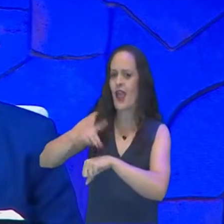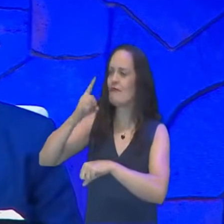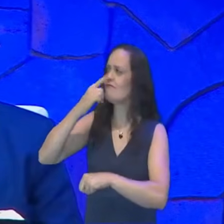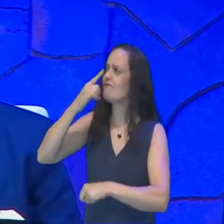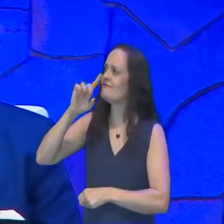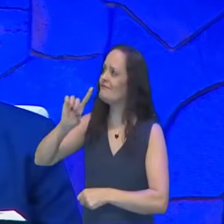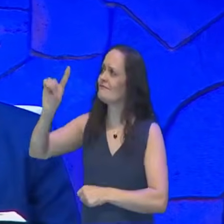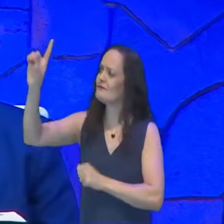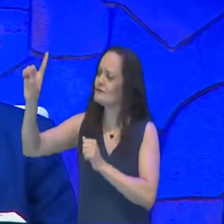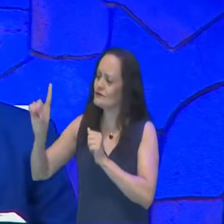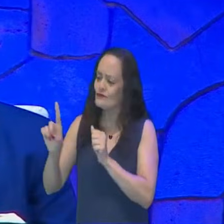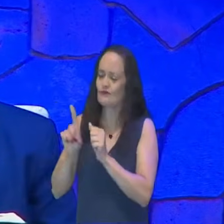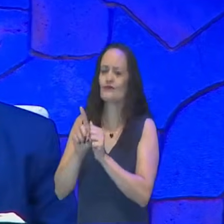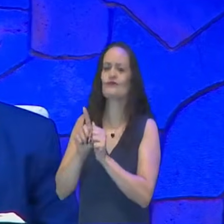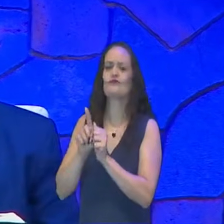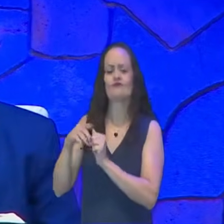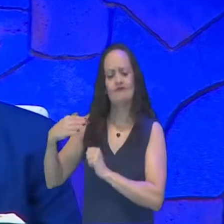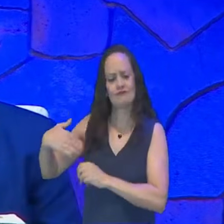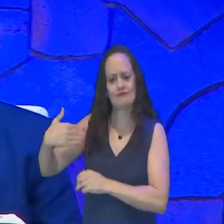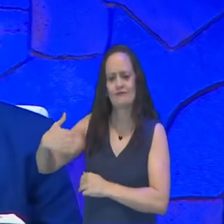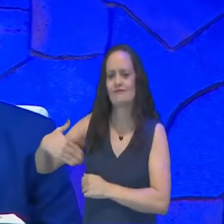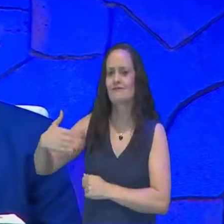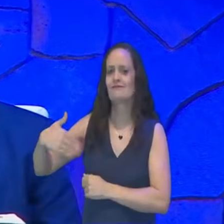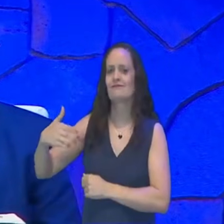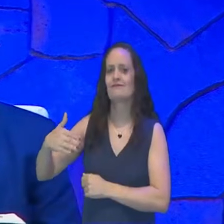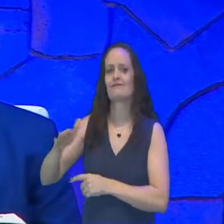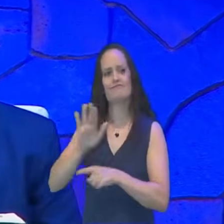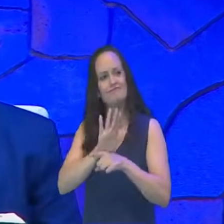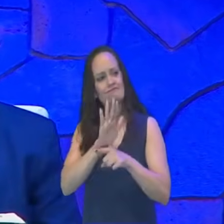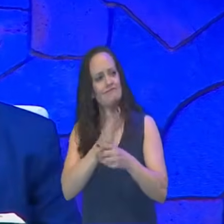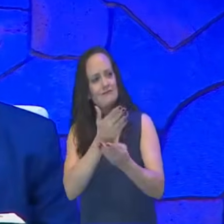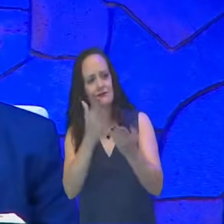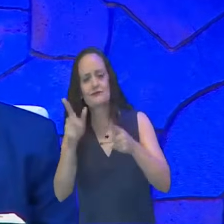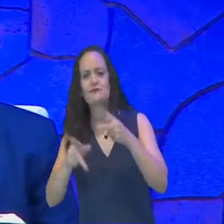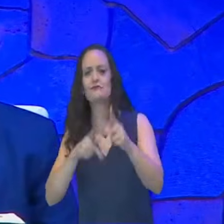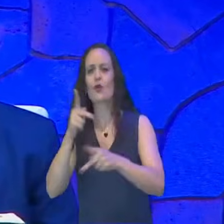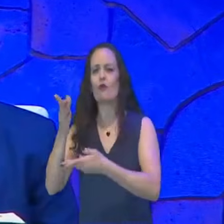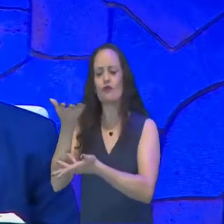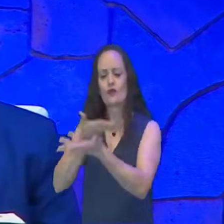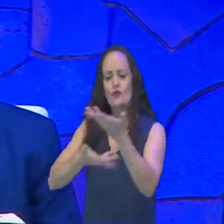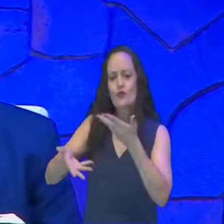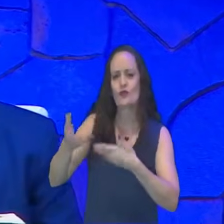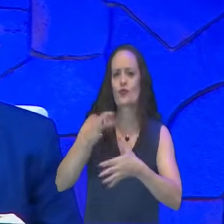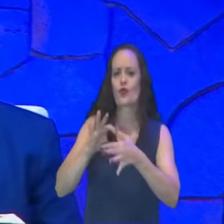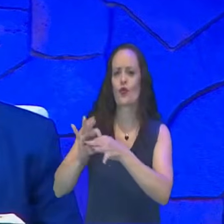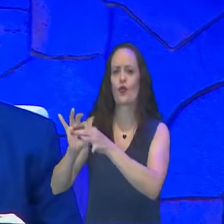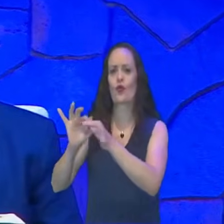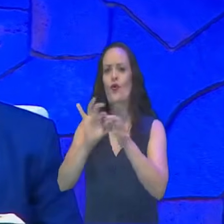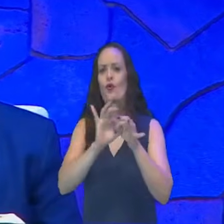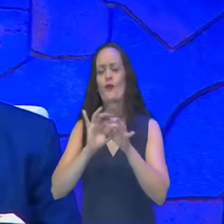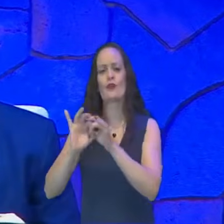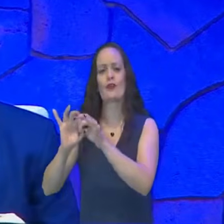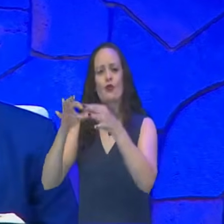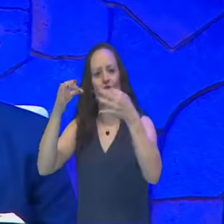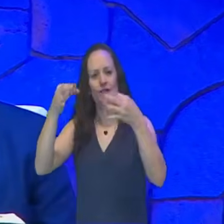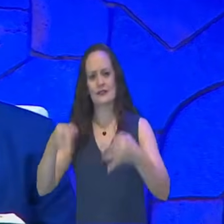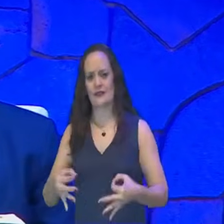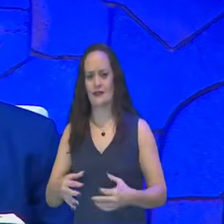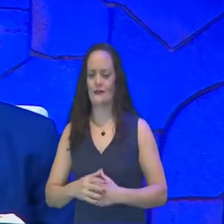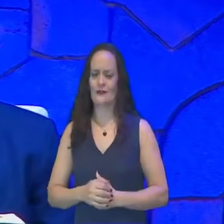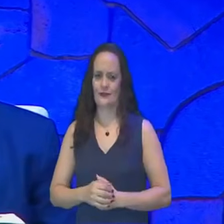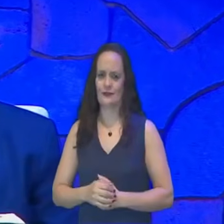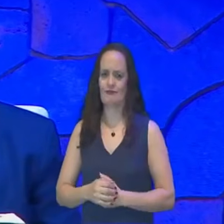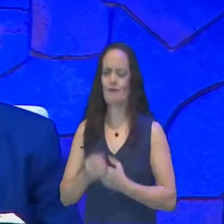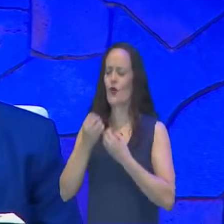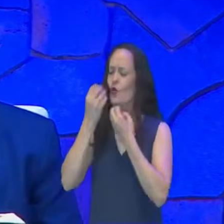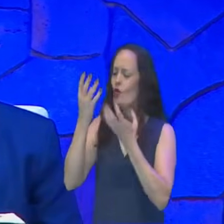dedicarmos tempo ao Senhor e ao seu povo, através de uma vida em comunidade, da comunhão dos santos, de